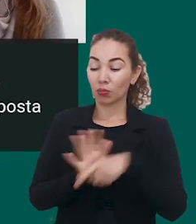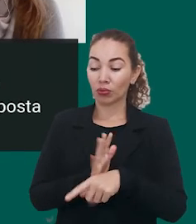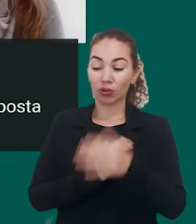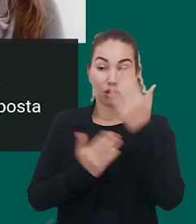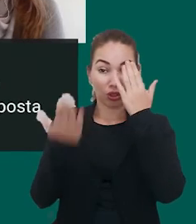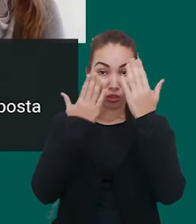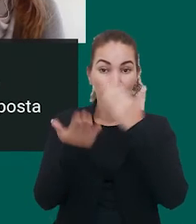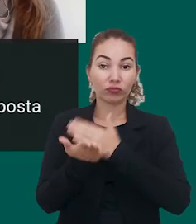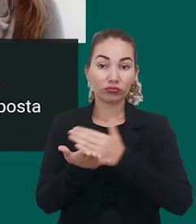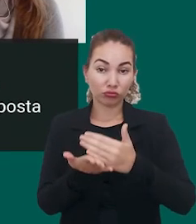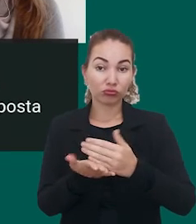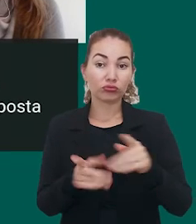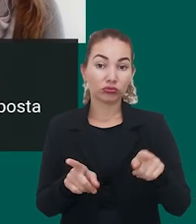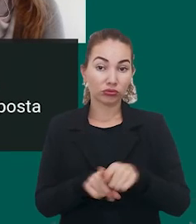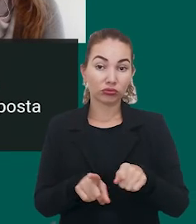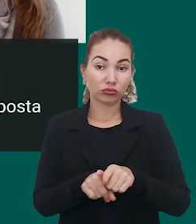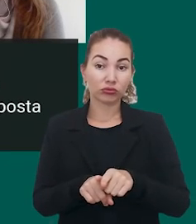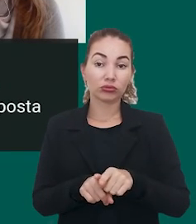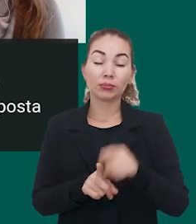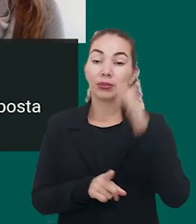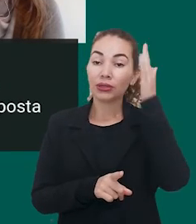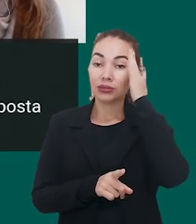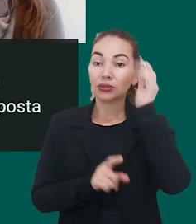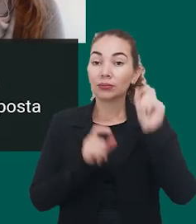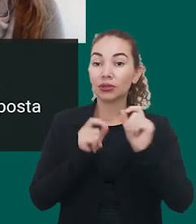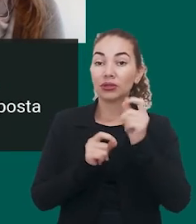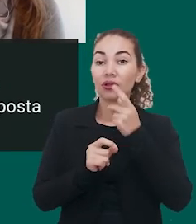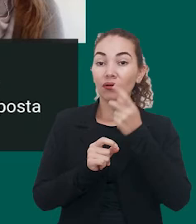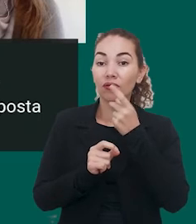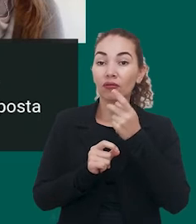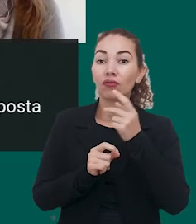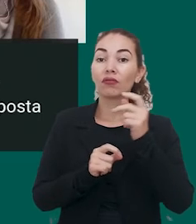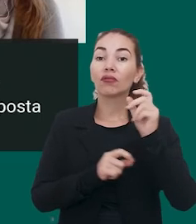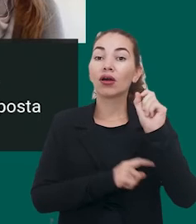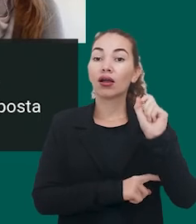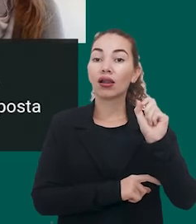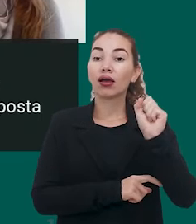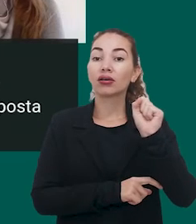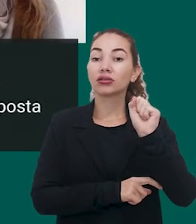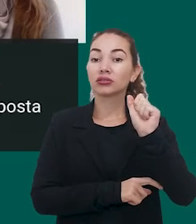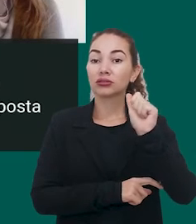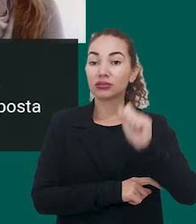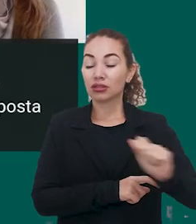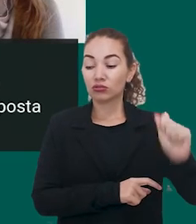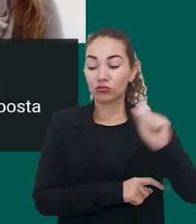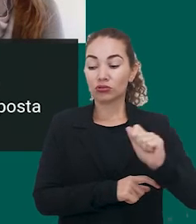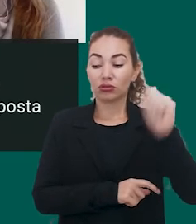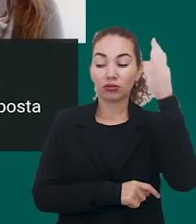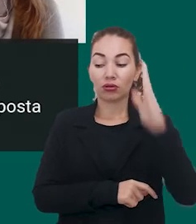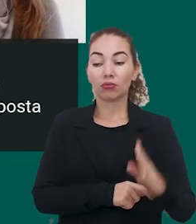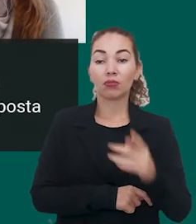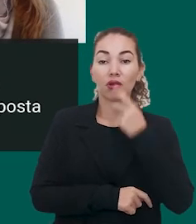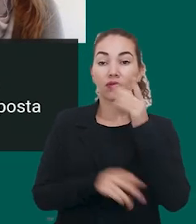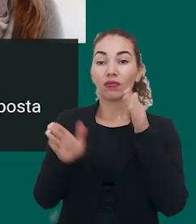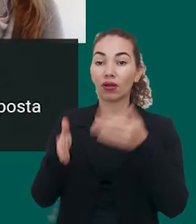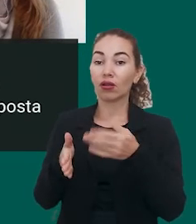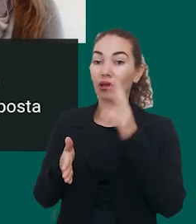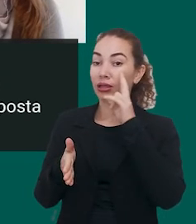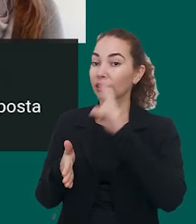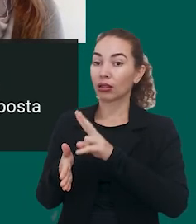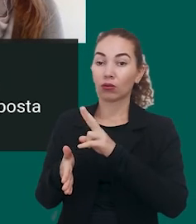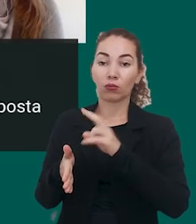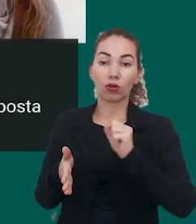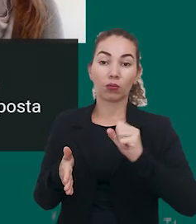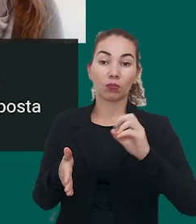início também, e hoje a gente sabe, inclusive tem um relato da Sociedade Brasileira de Imunizações pedindo que a gente não olhe para a soroconversão